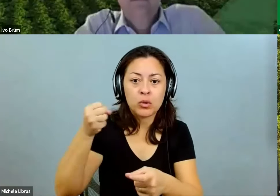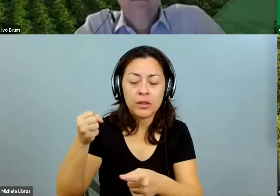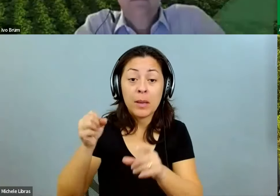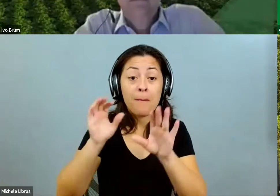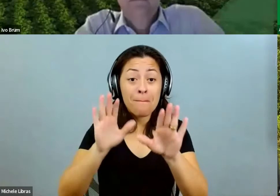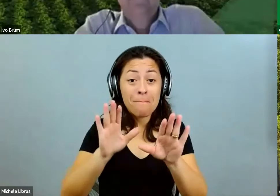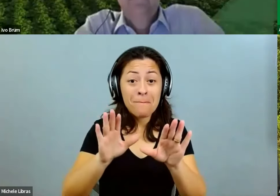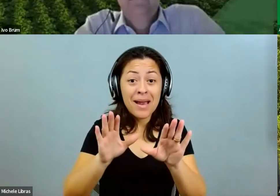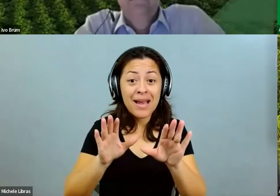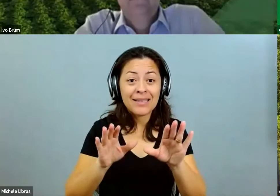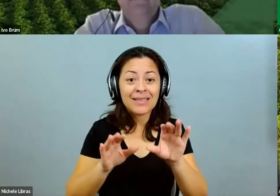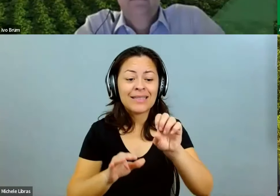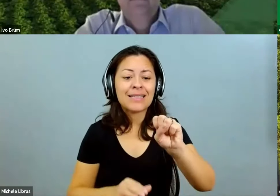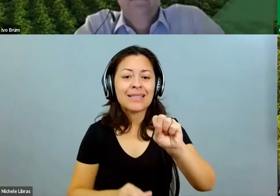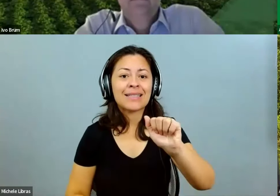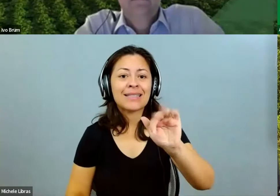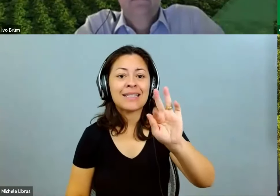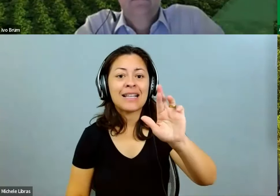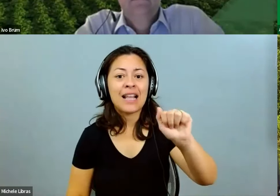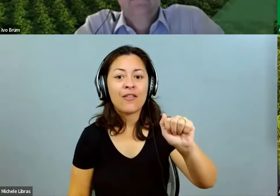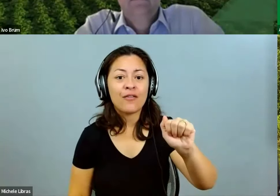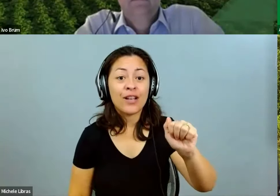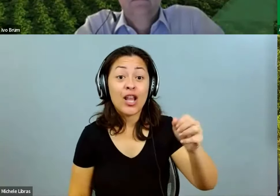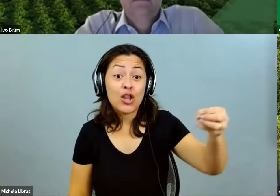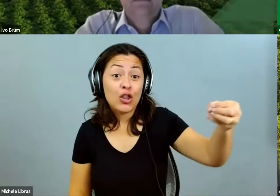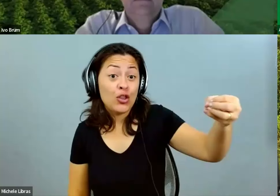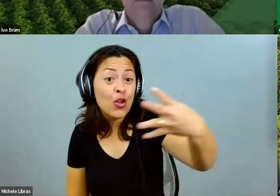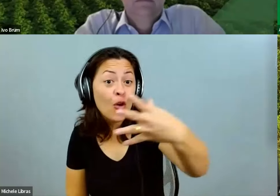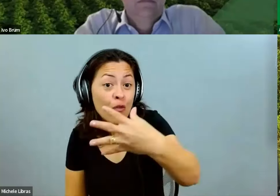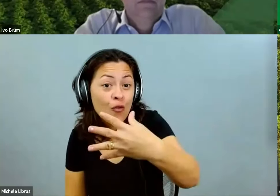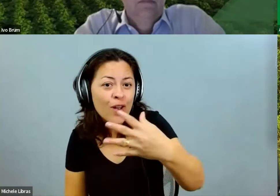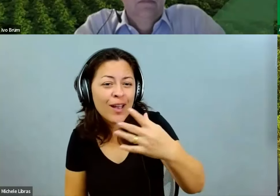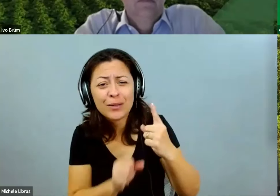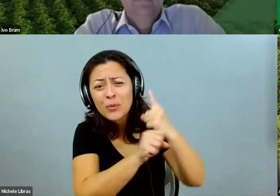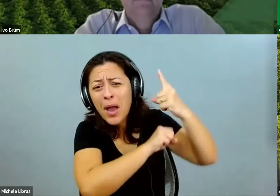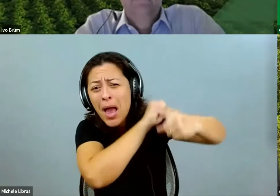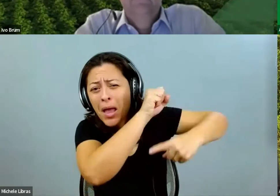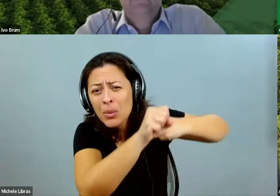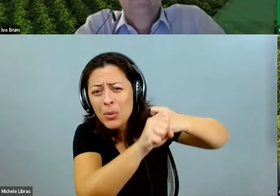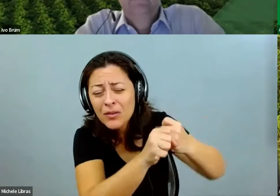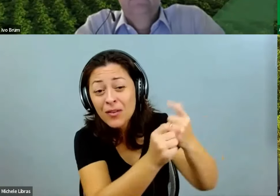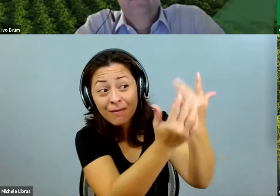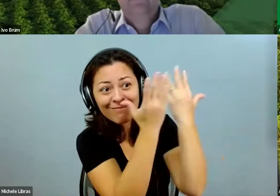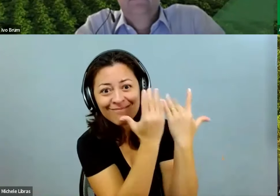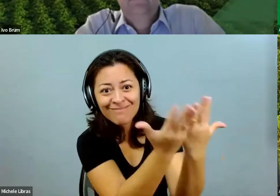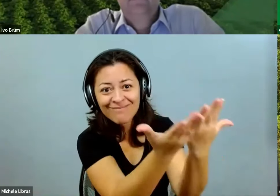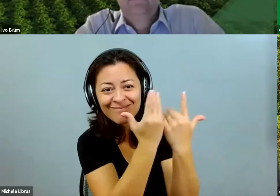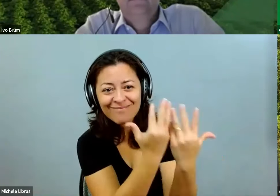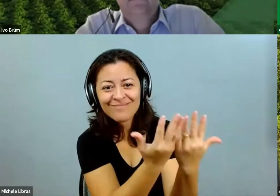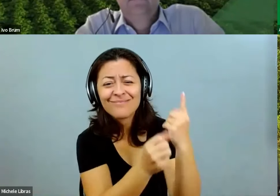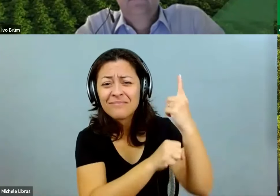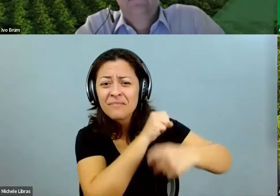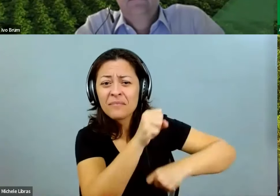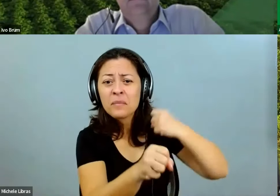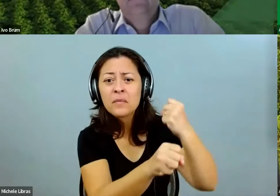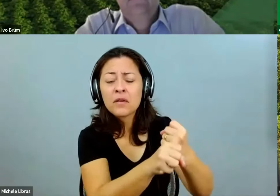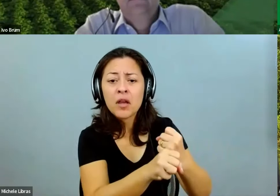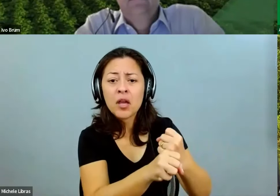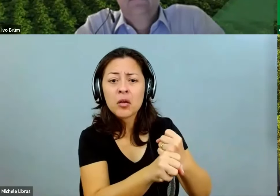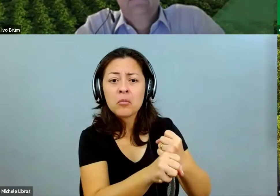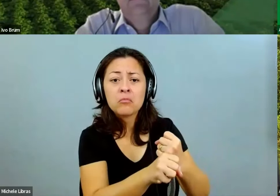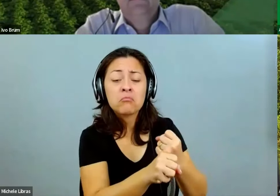em 80 A safra 24 25 que vai ser colhida em 2025 então ah os